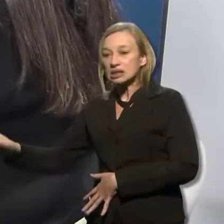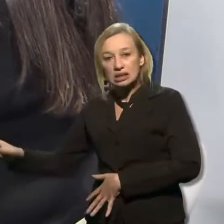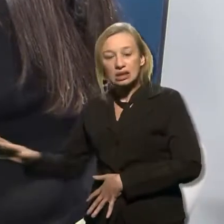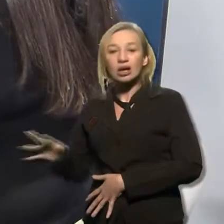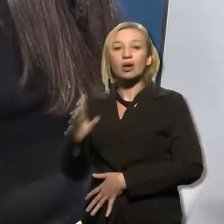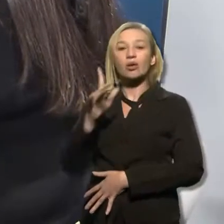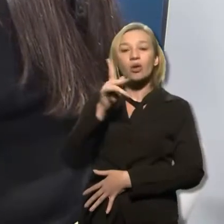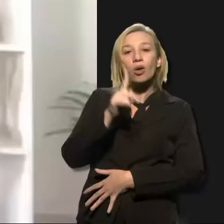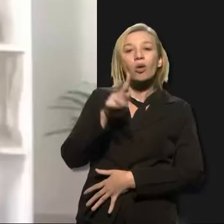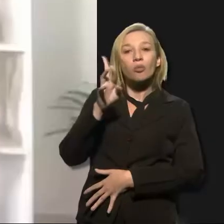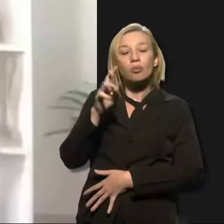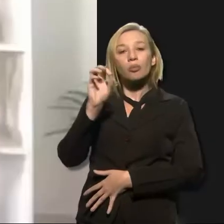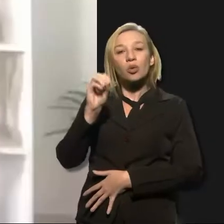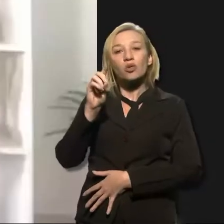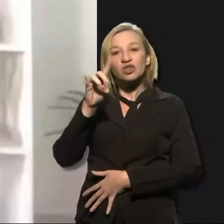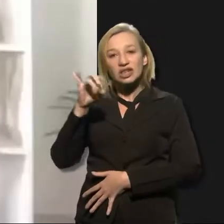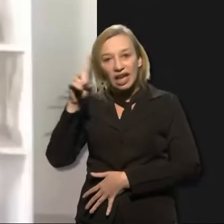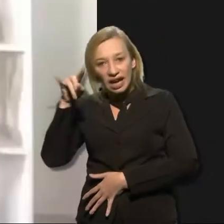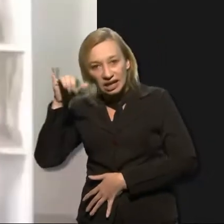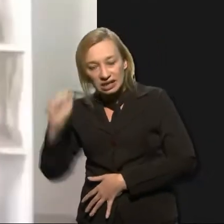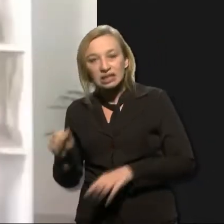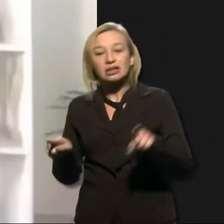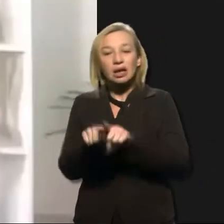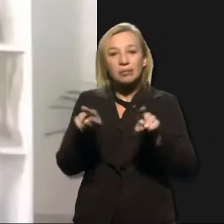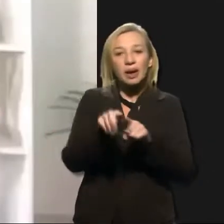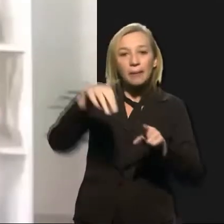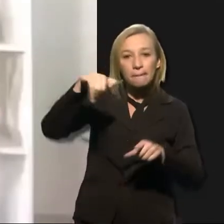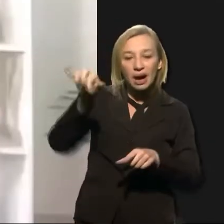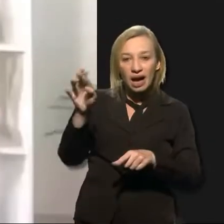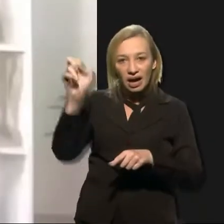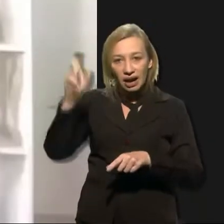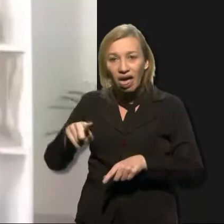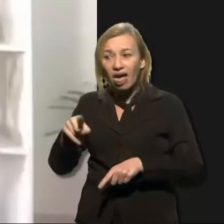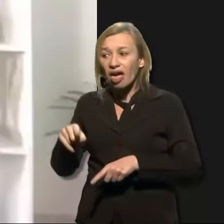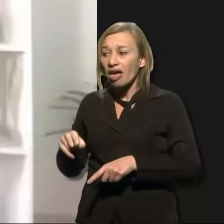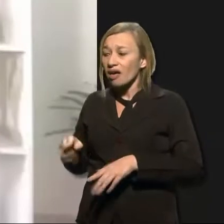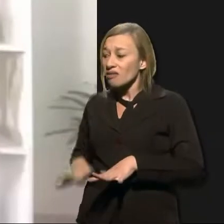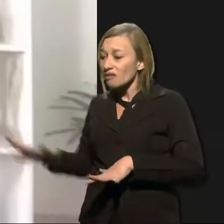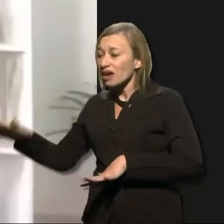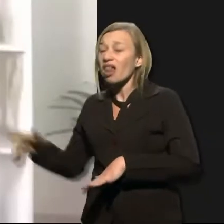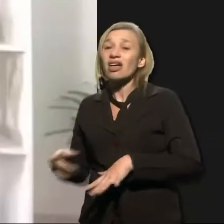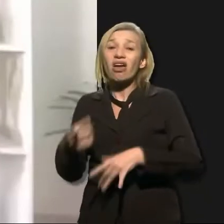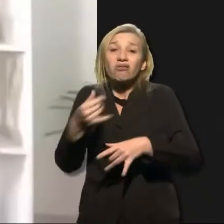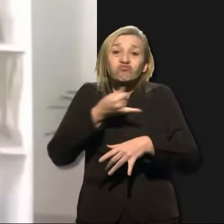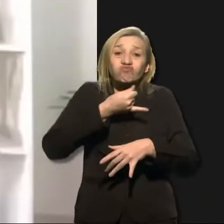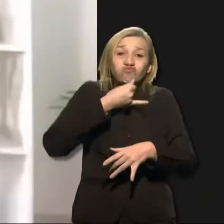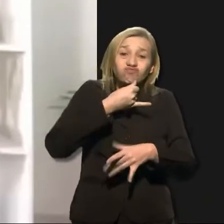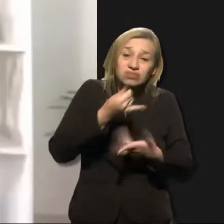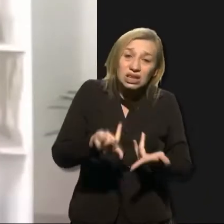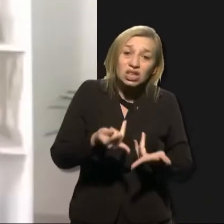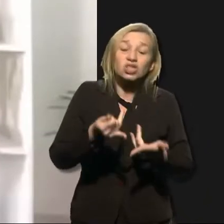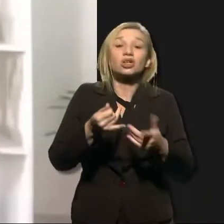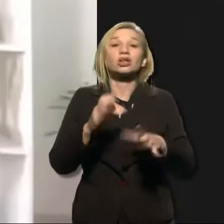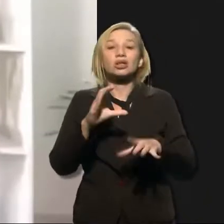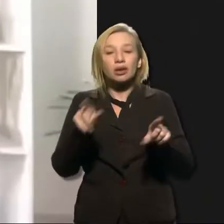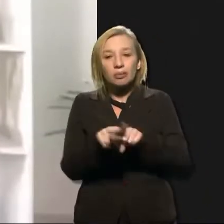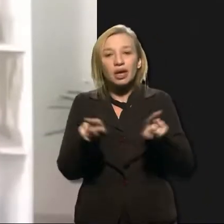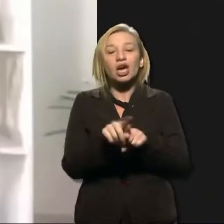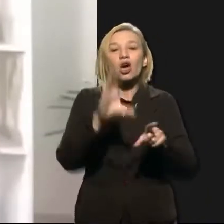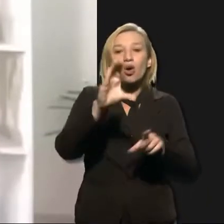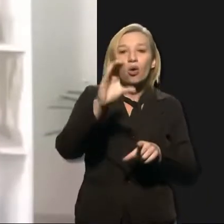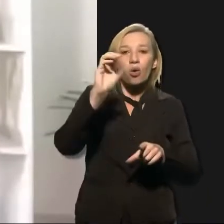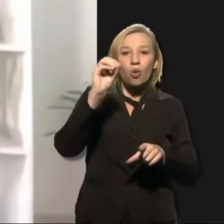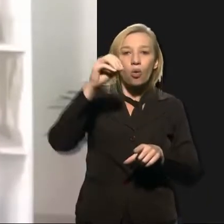na Rocinha, na Providência, na própria Maré, e isso é muito alarmante,